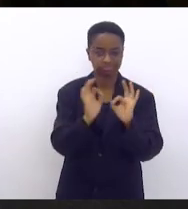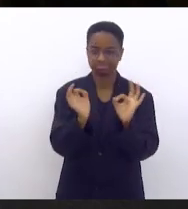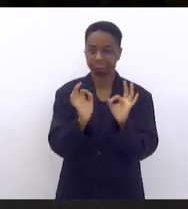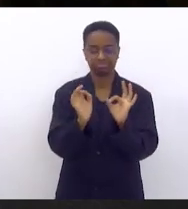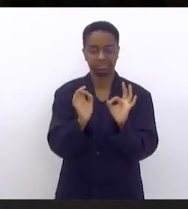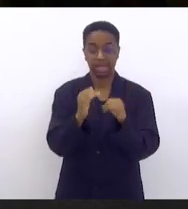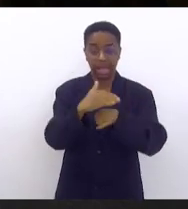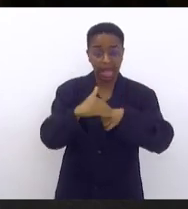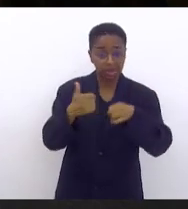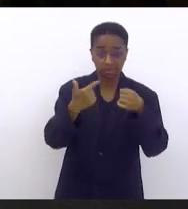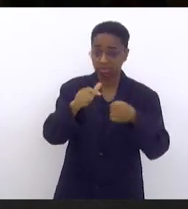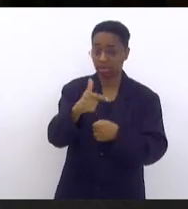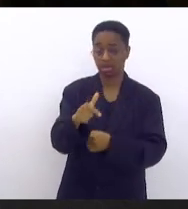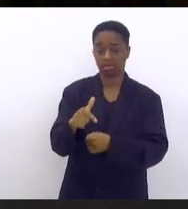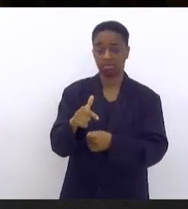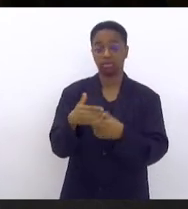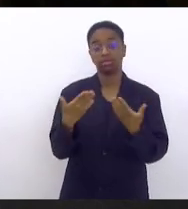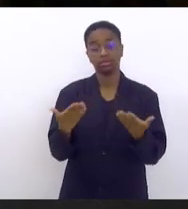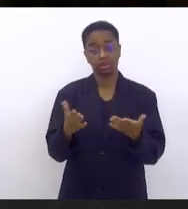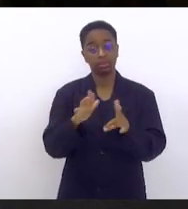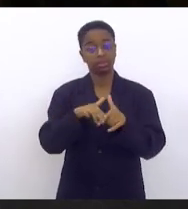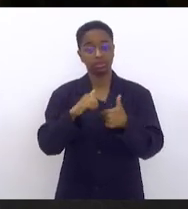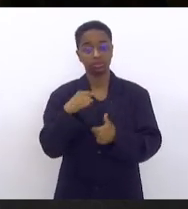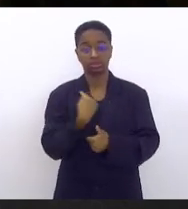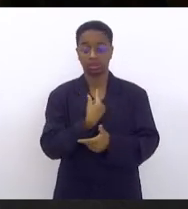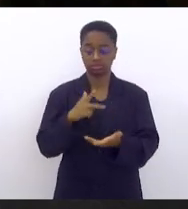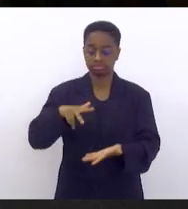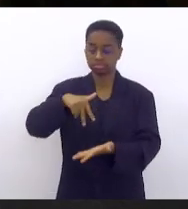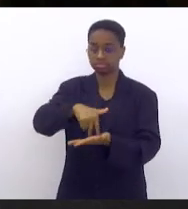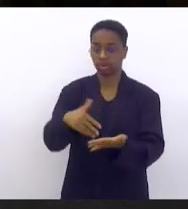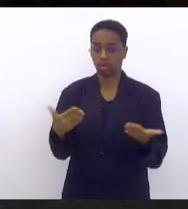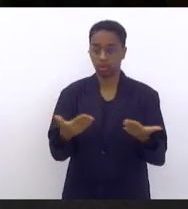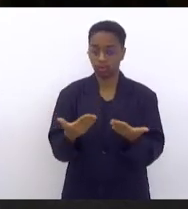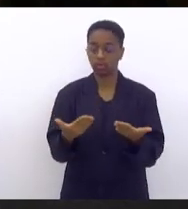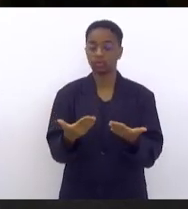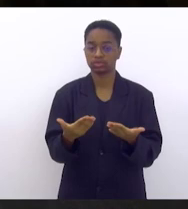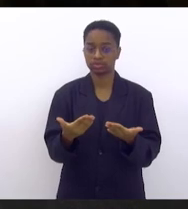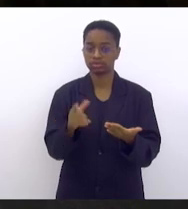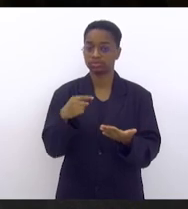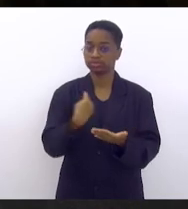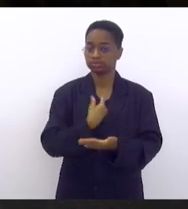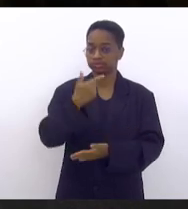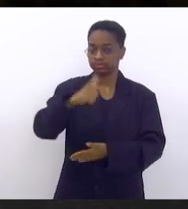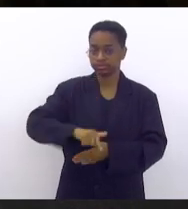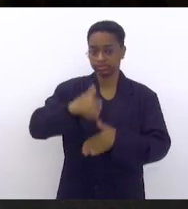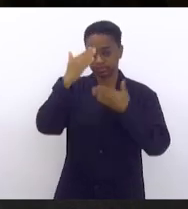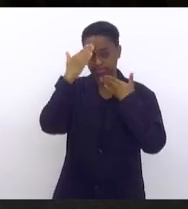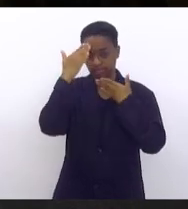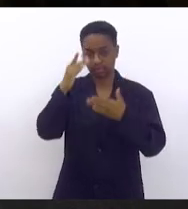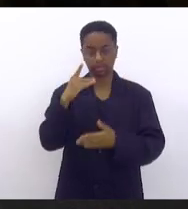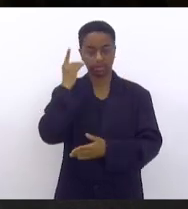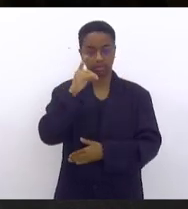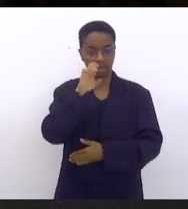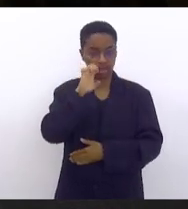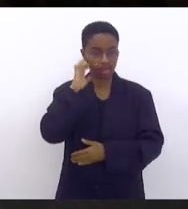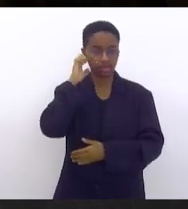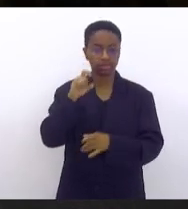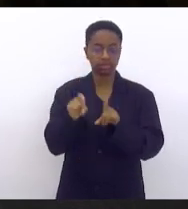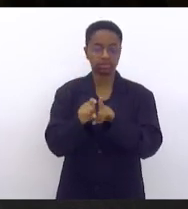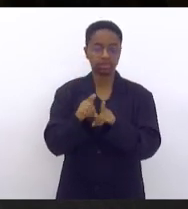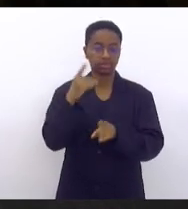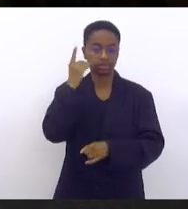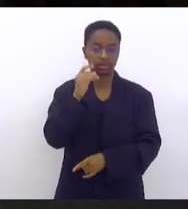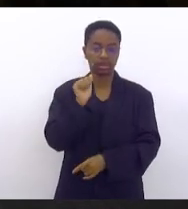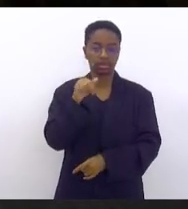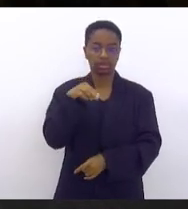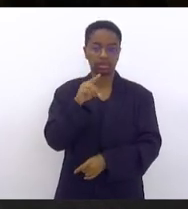gostaria de ter. E é isso que a gente veio aqui buscar. E a gente quer mais uma vez aqui agradecer à deputada Érica, o deputado André Corrêa, que se